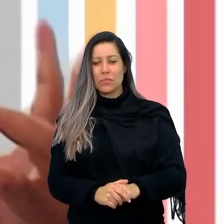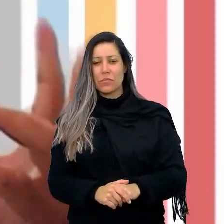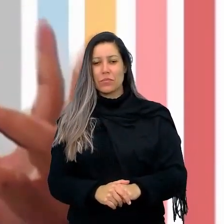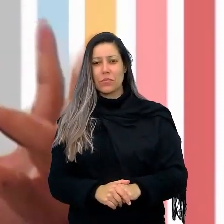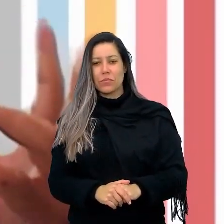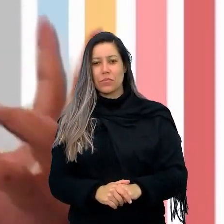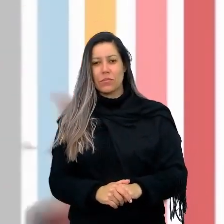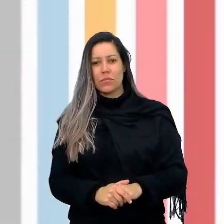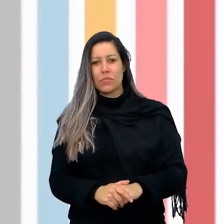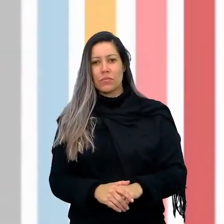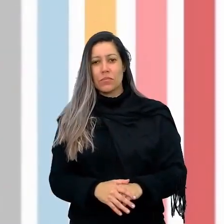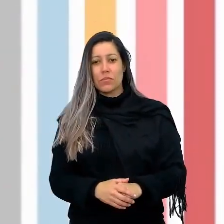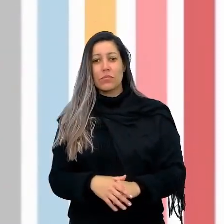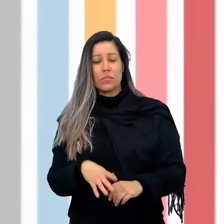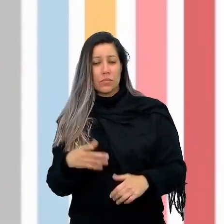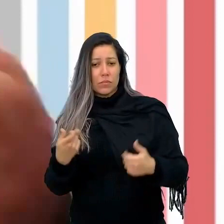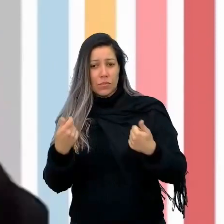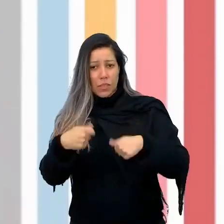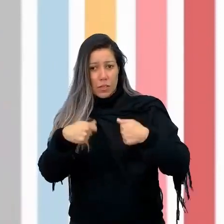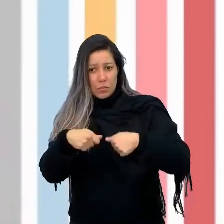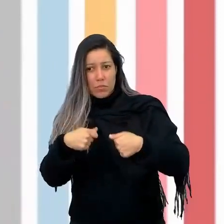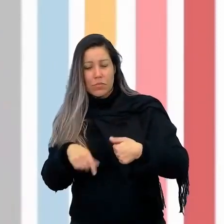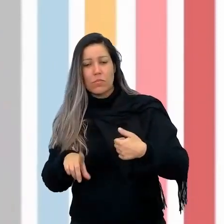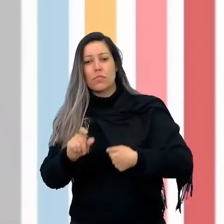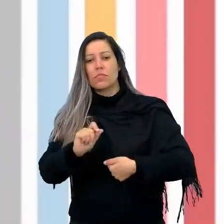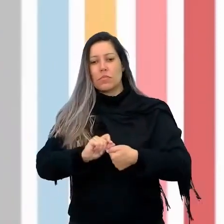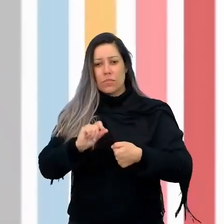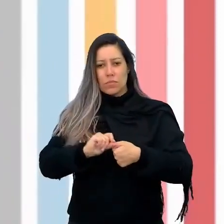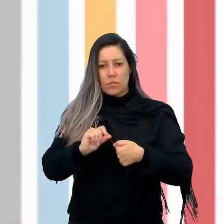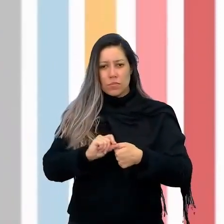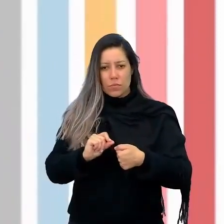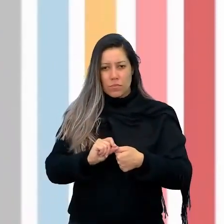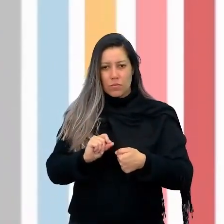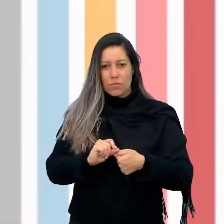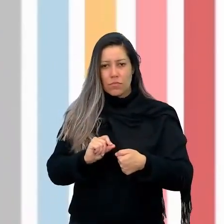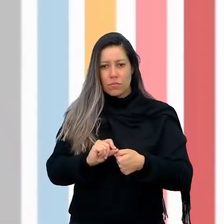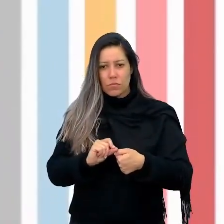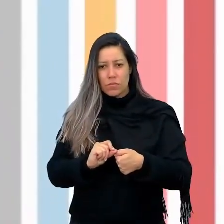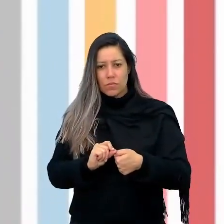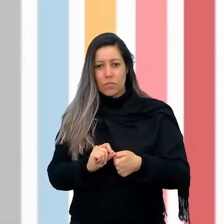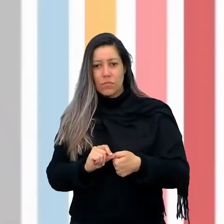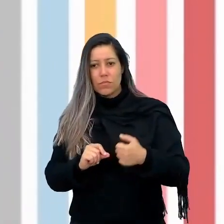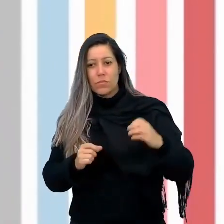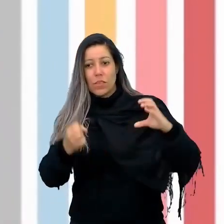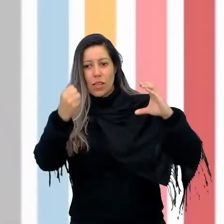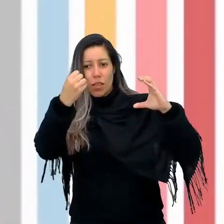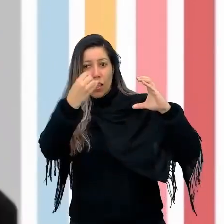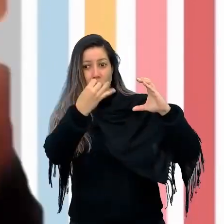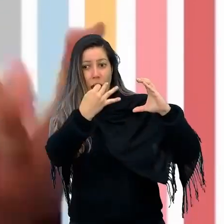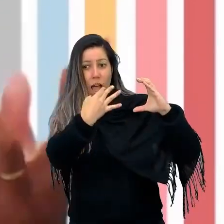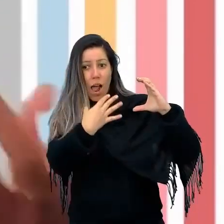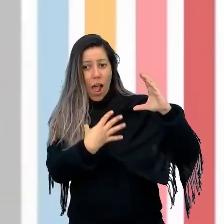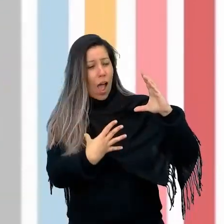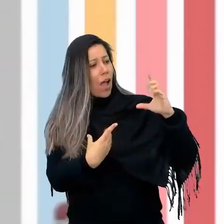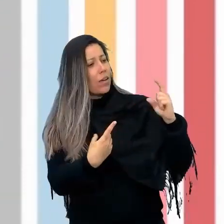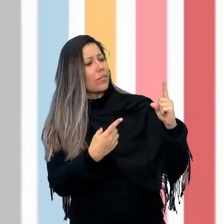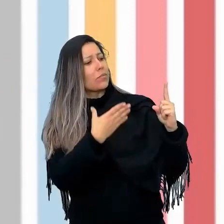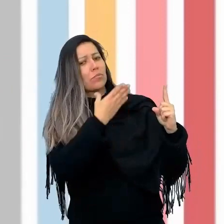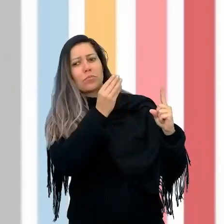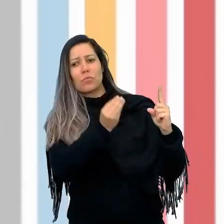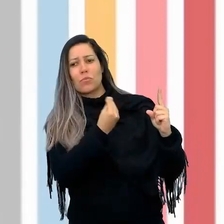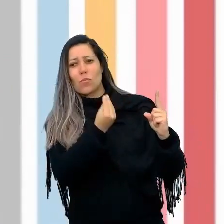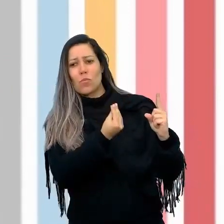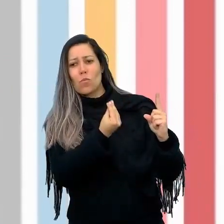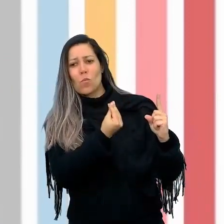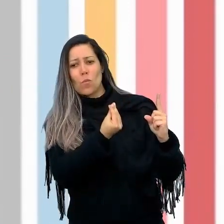como é necessário que seja feito, então a minha audiodescrição, né? Então, nesse dia